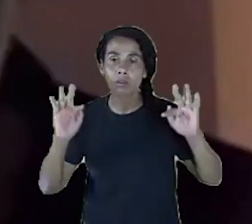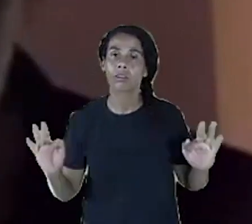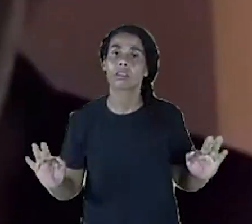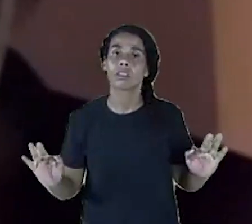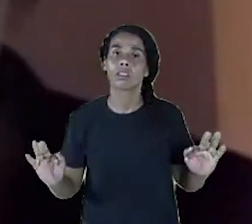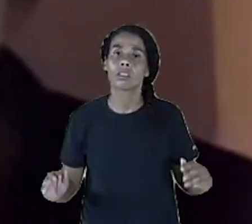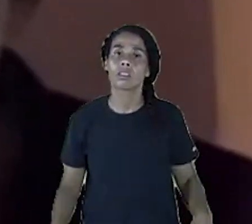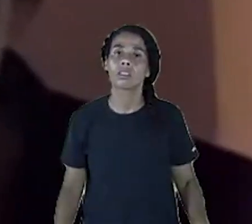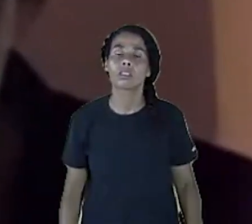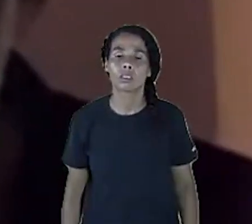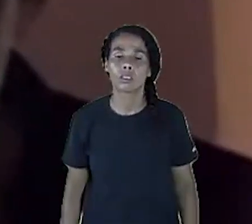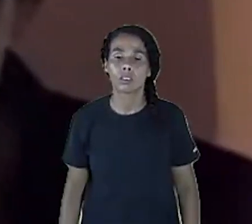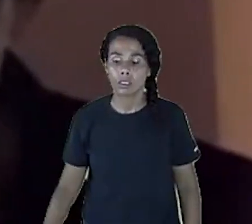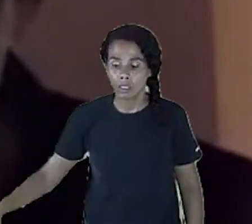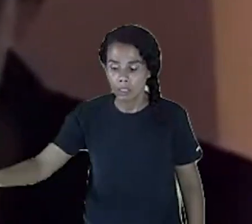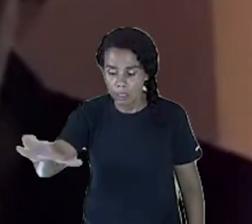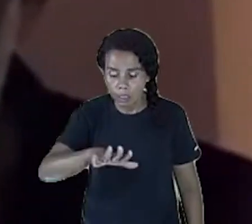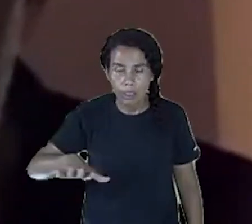ciências vão